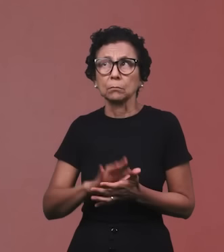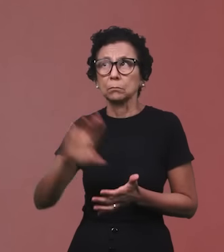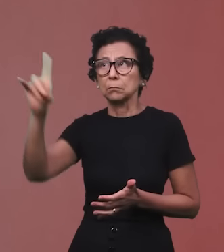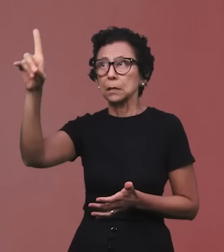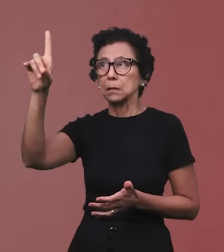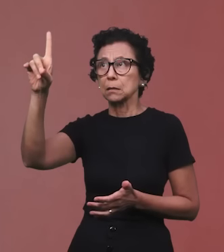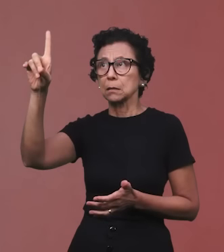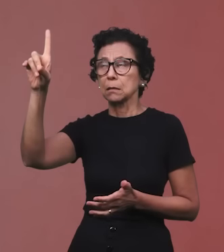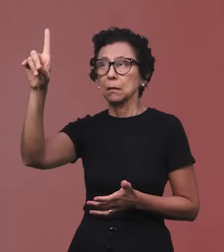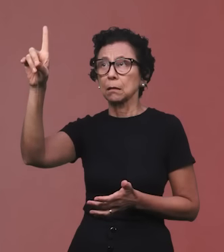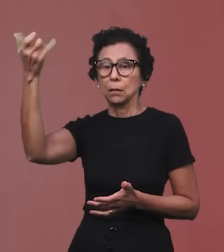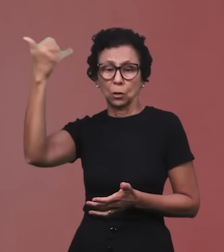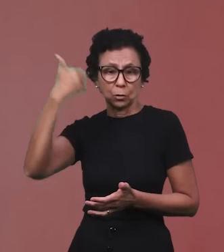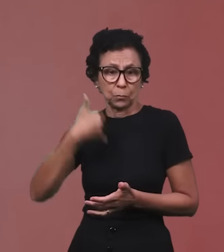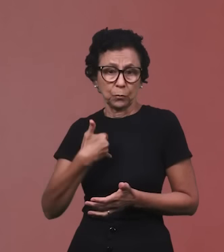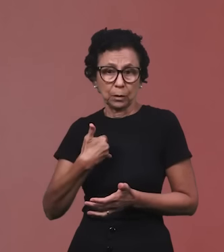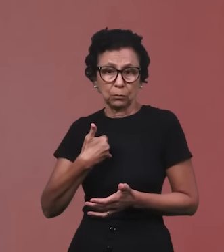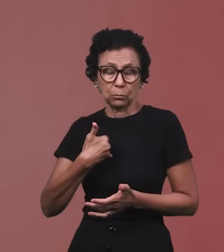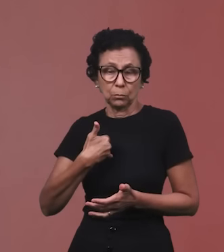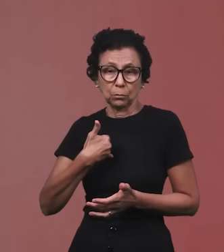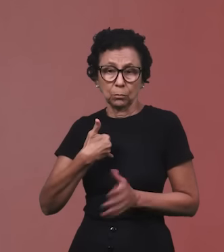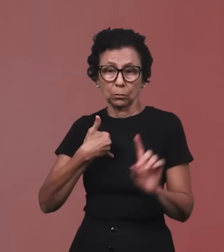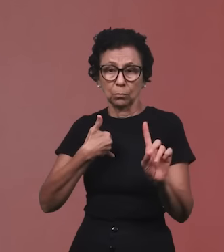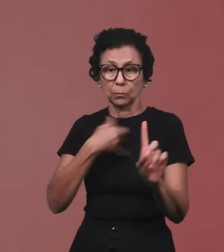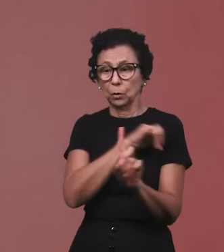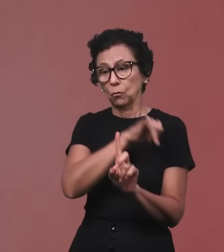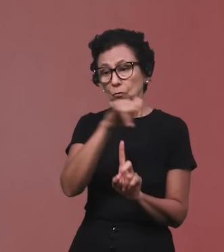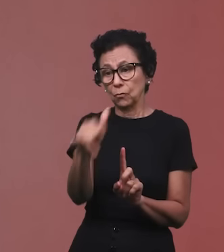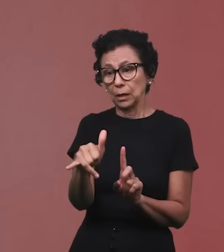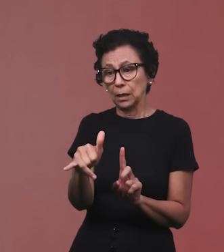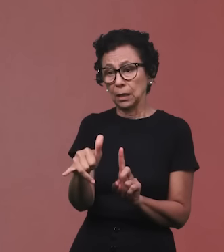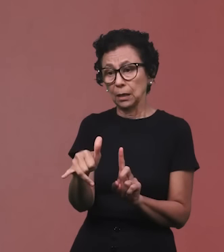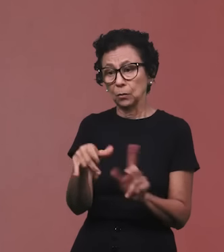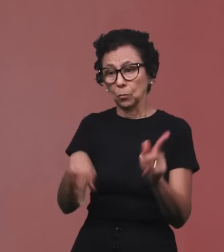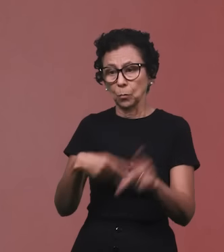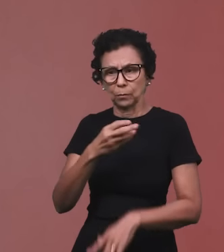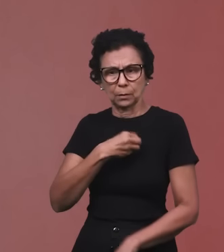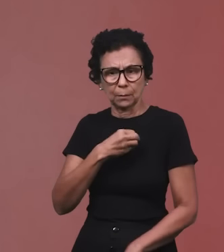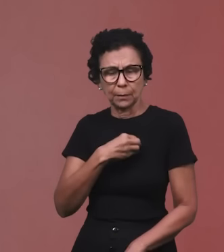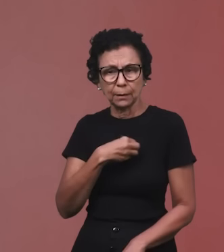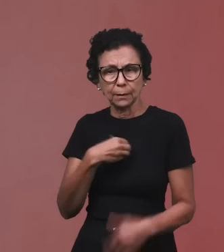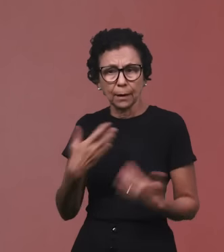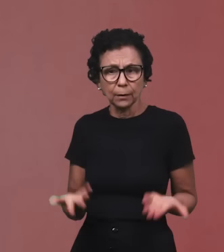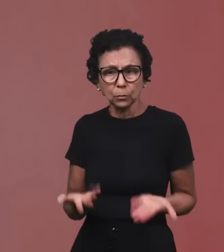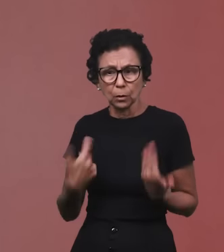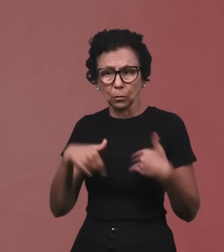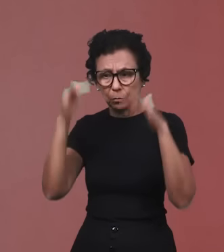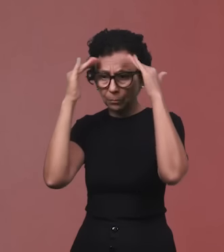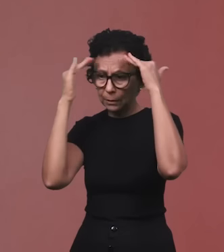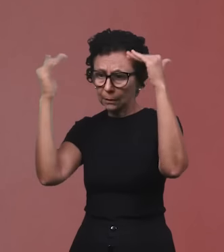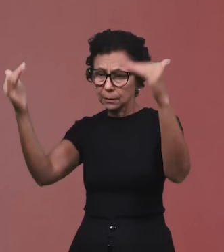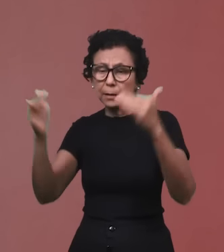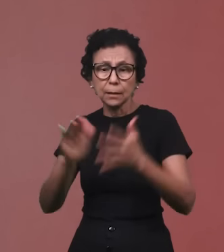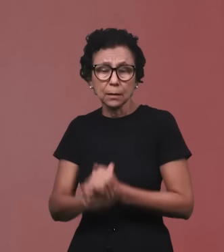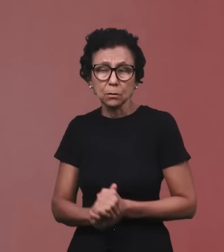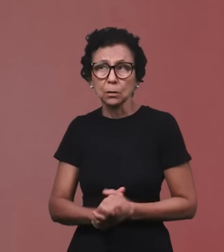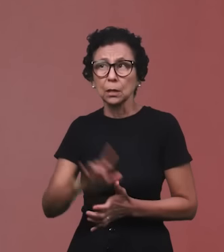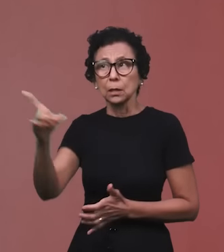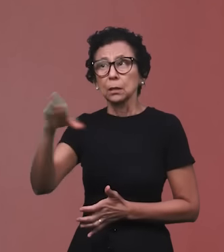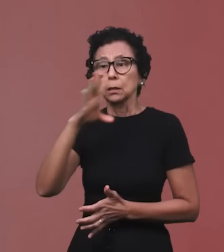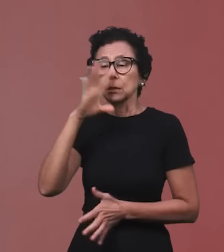ânimo, ele está mandando, o povo está em pecado, o povo está em erro, o povo tem que fazer o seguinte: se submeter ao juízo que Deus